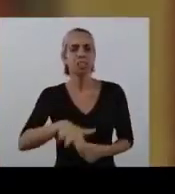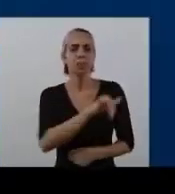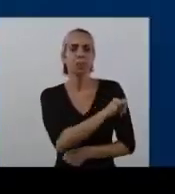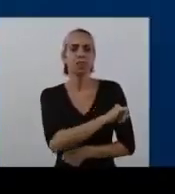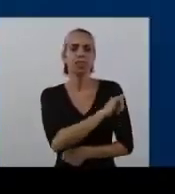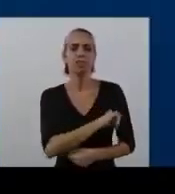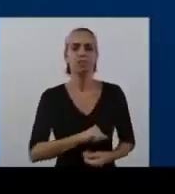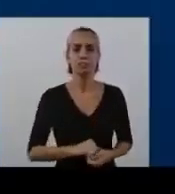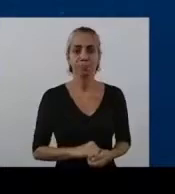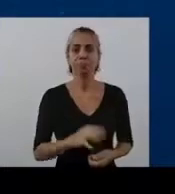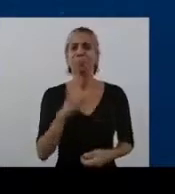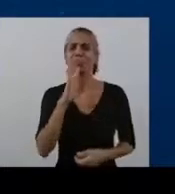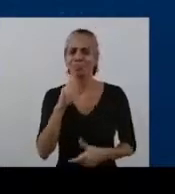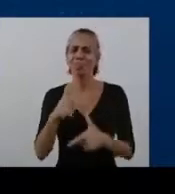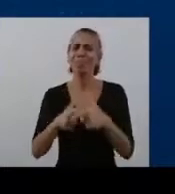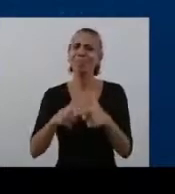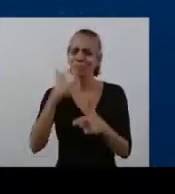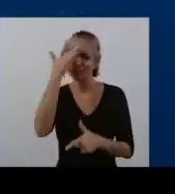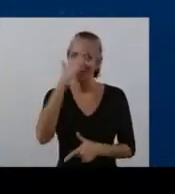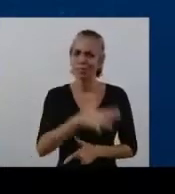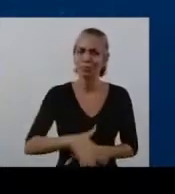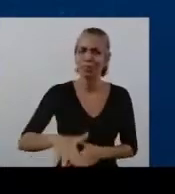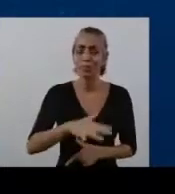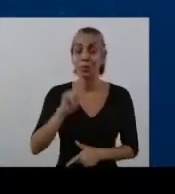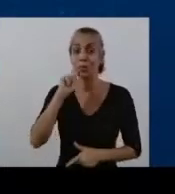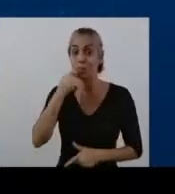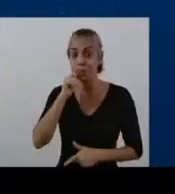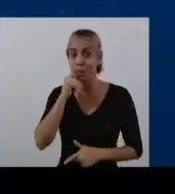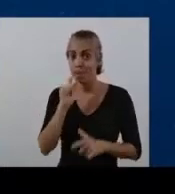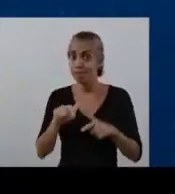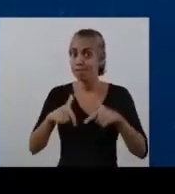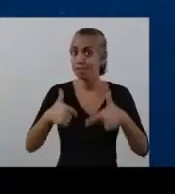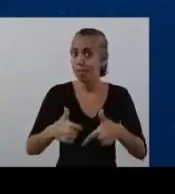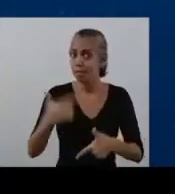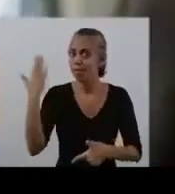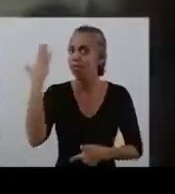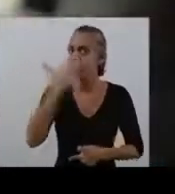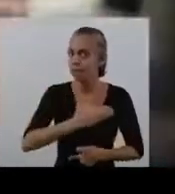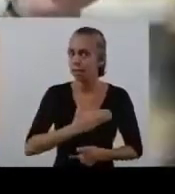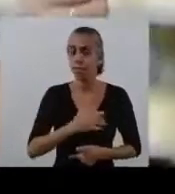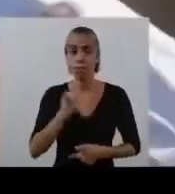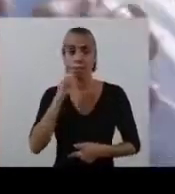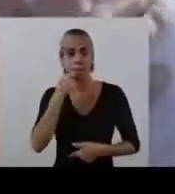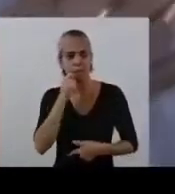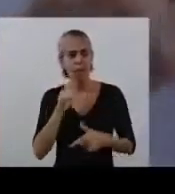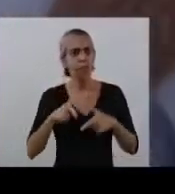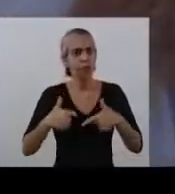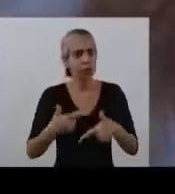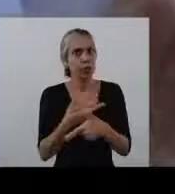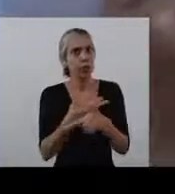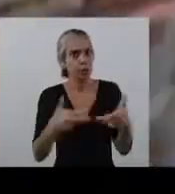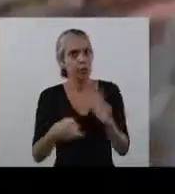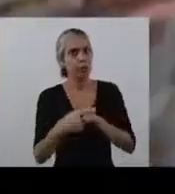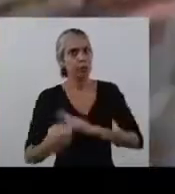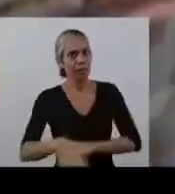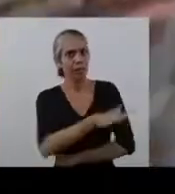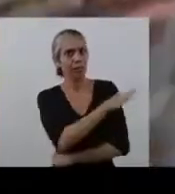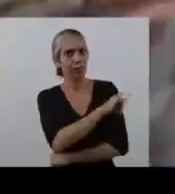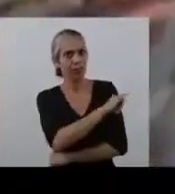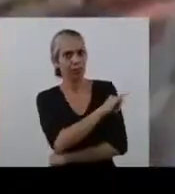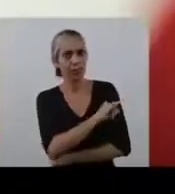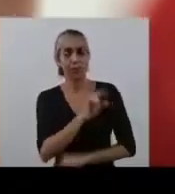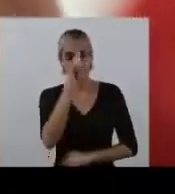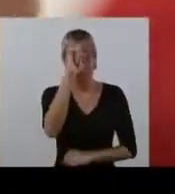Rio de Janeiro. Além de conhecer os problemas do povo, Eduardo é um cara que faz o que promete. O Eduardo Paes fez muita coisa pelos